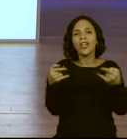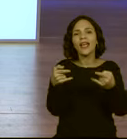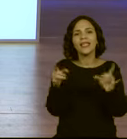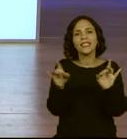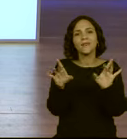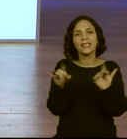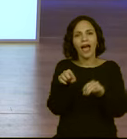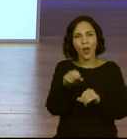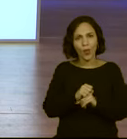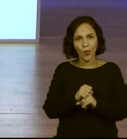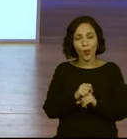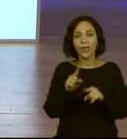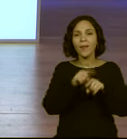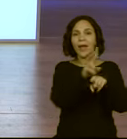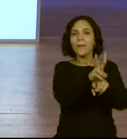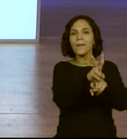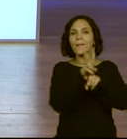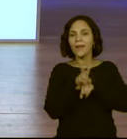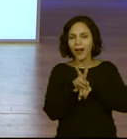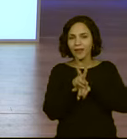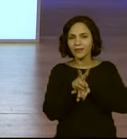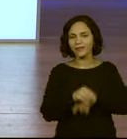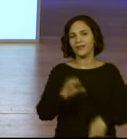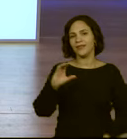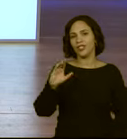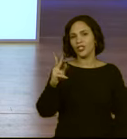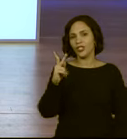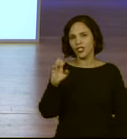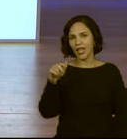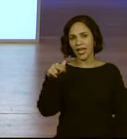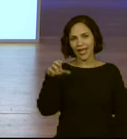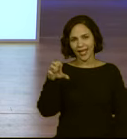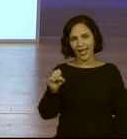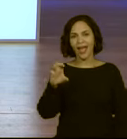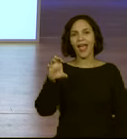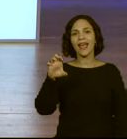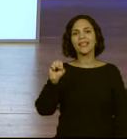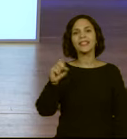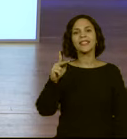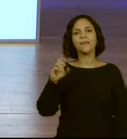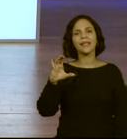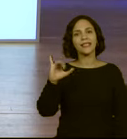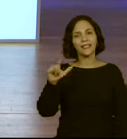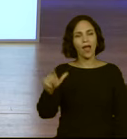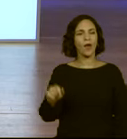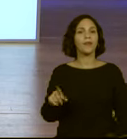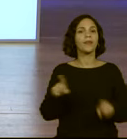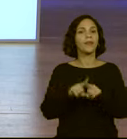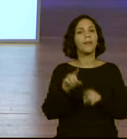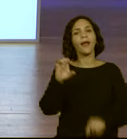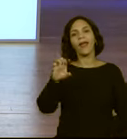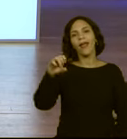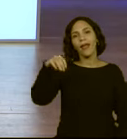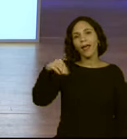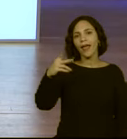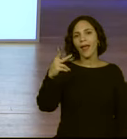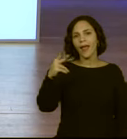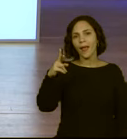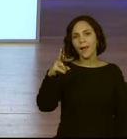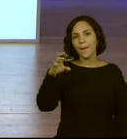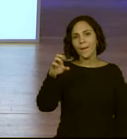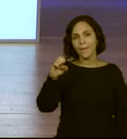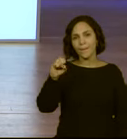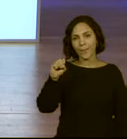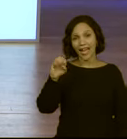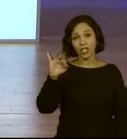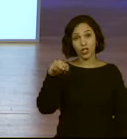no empréstimo pessoal né fazer um empréstimo no financiamento todas essas modalidades são modalidades